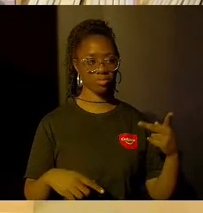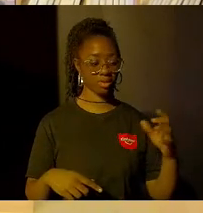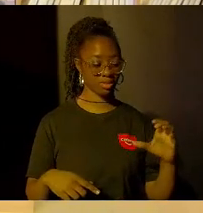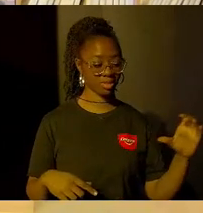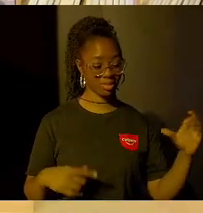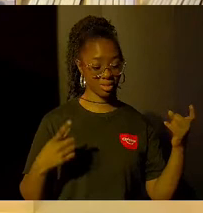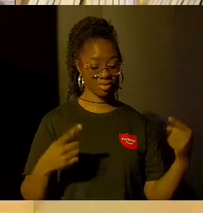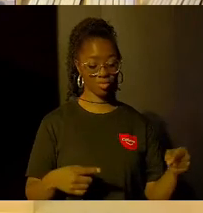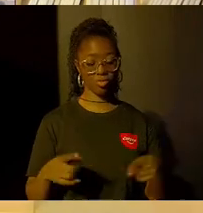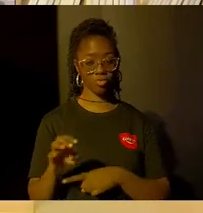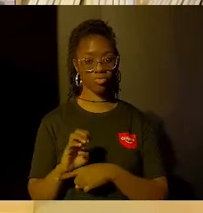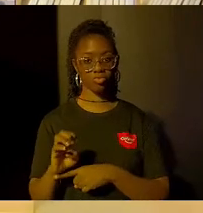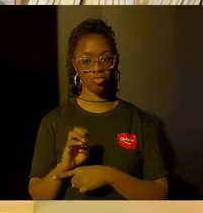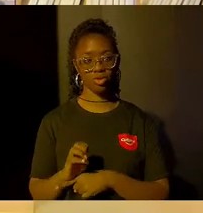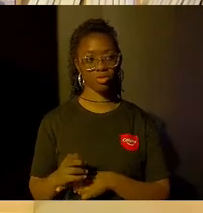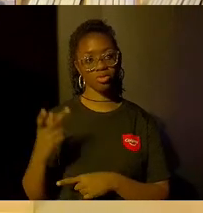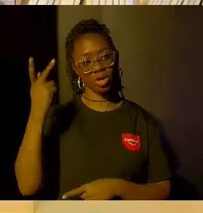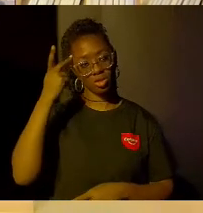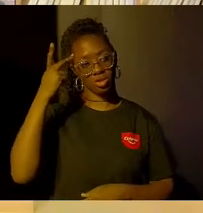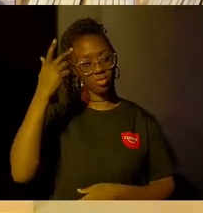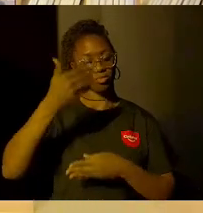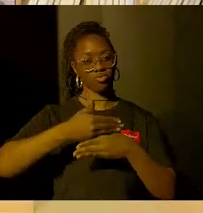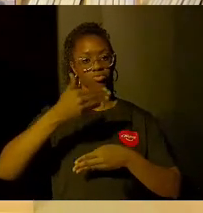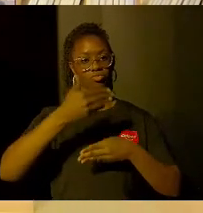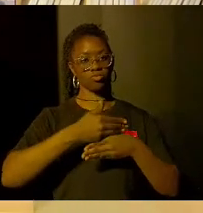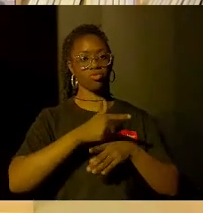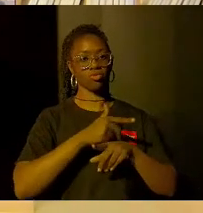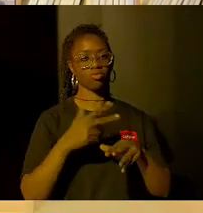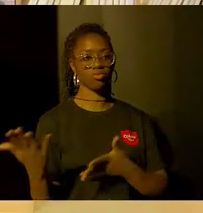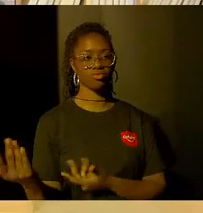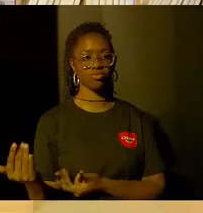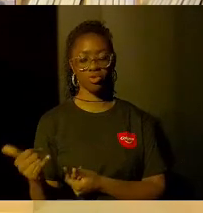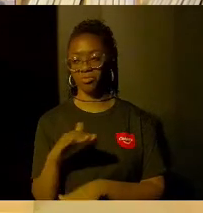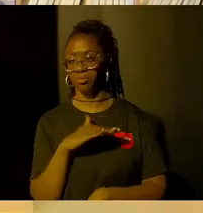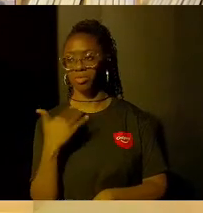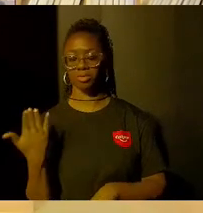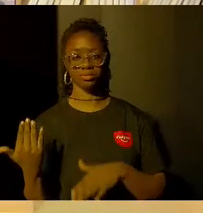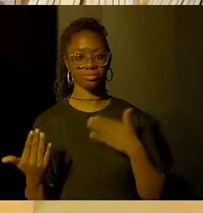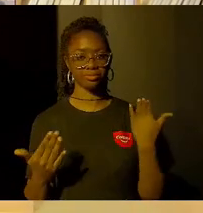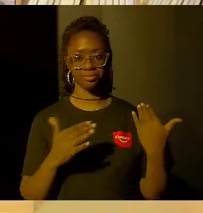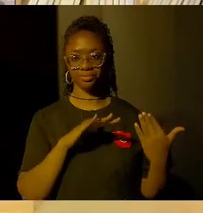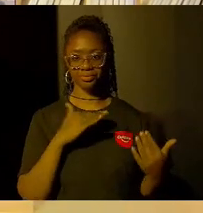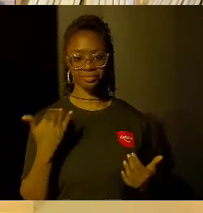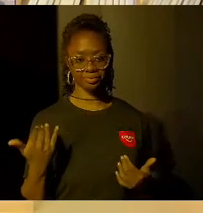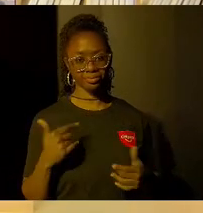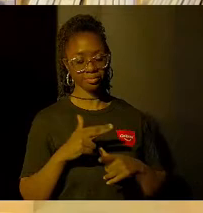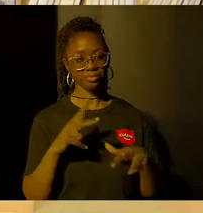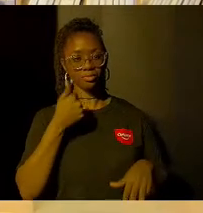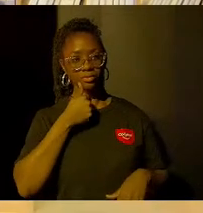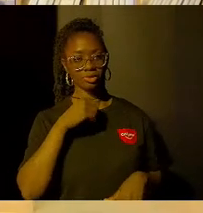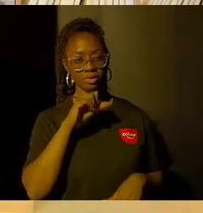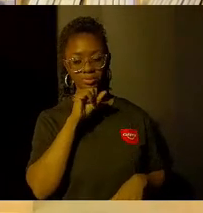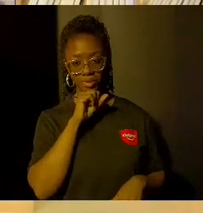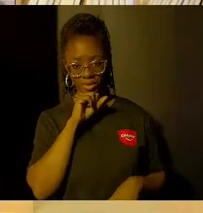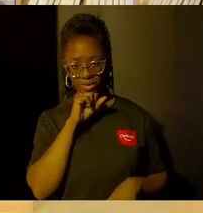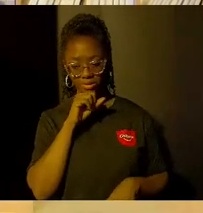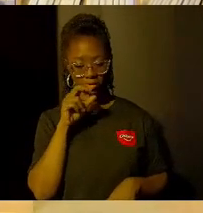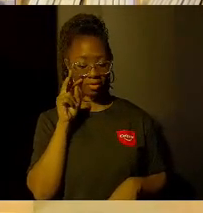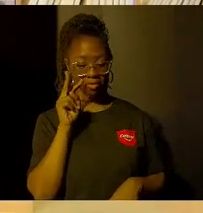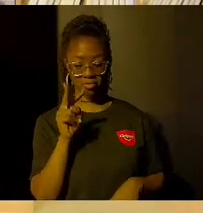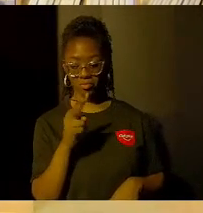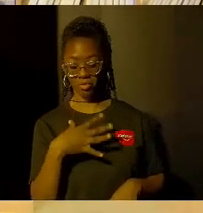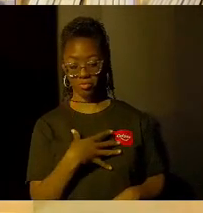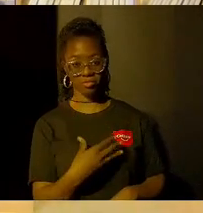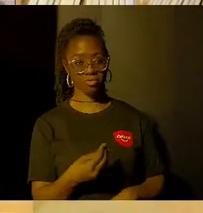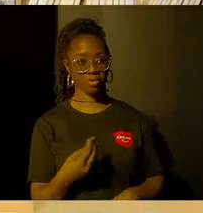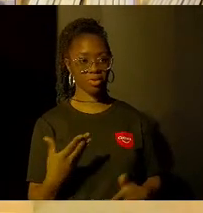de São Paulo foi fechada muitos jovens executados e muitas mães de repente perdem os filhos tido